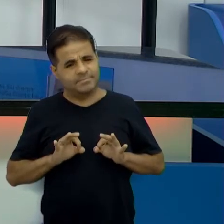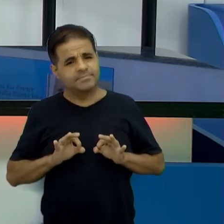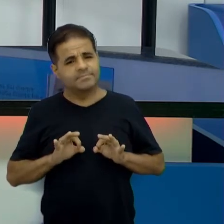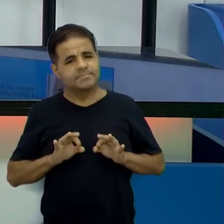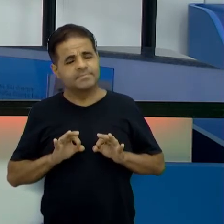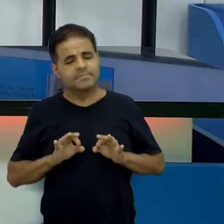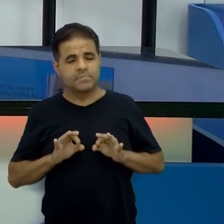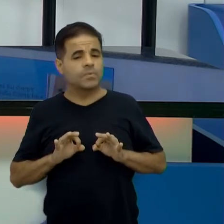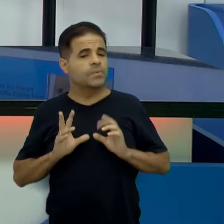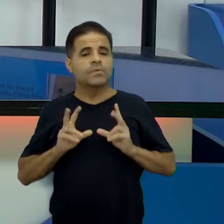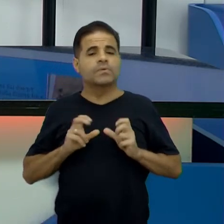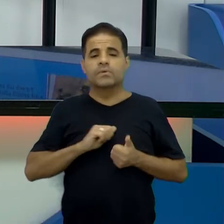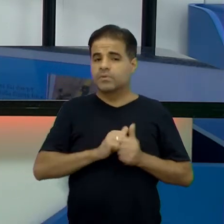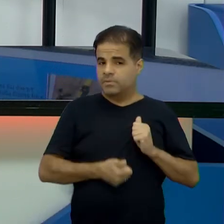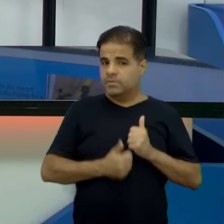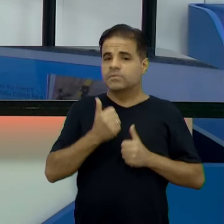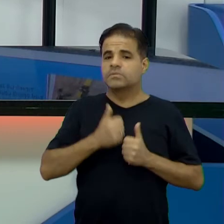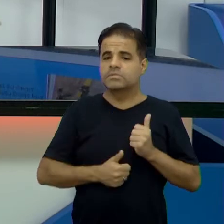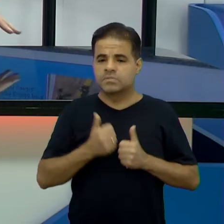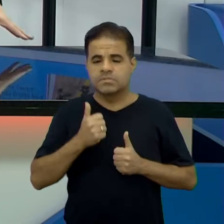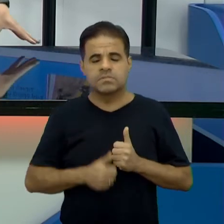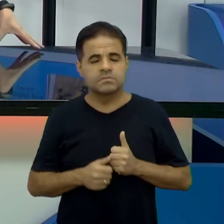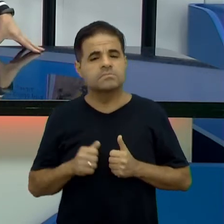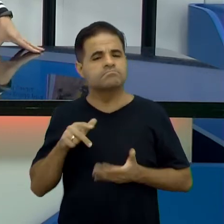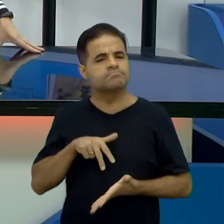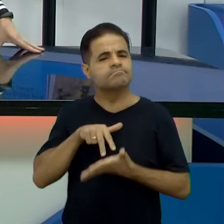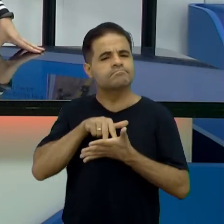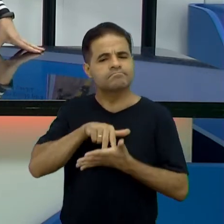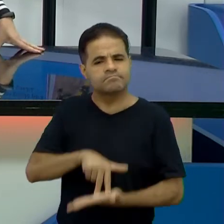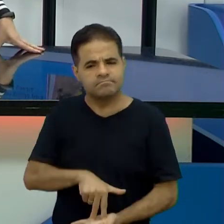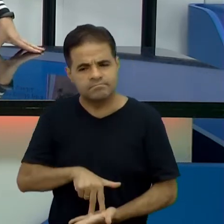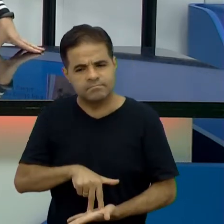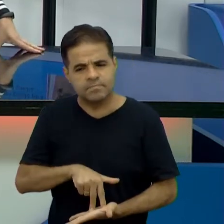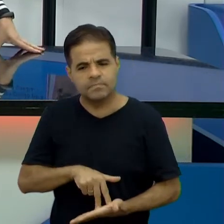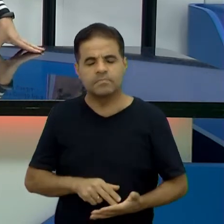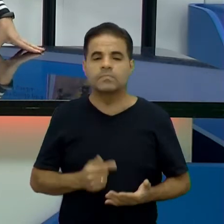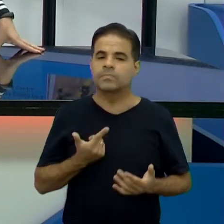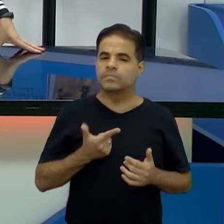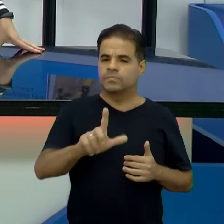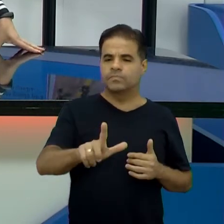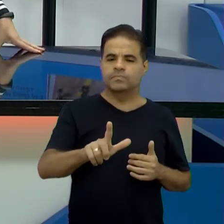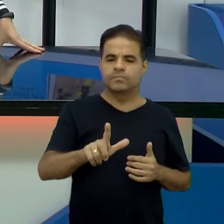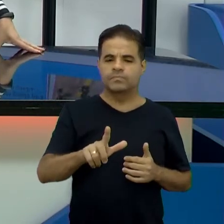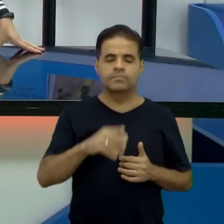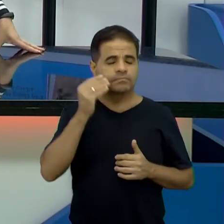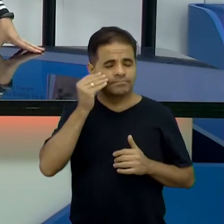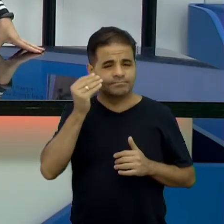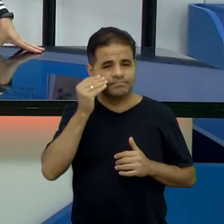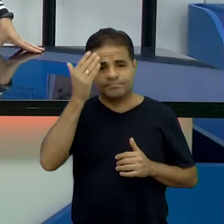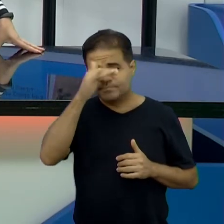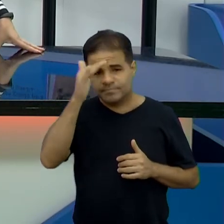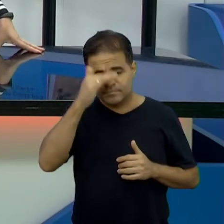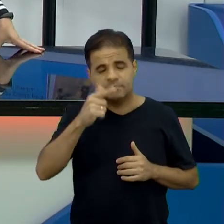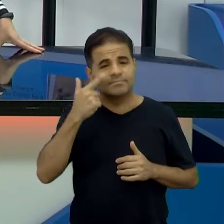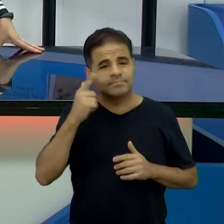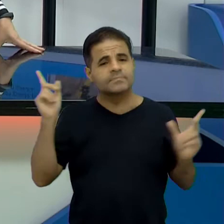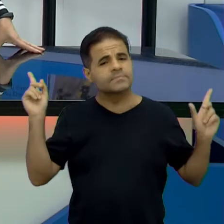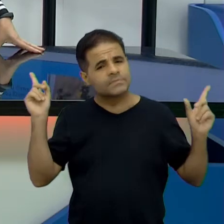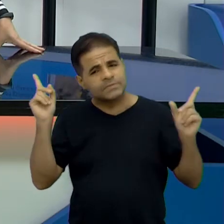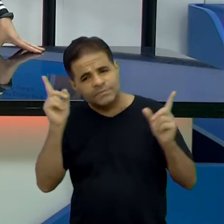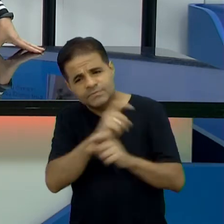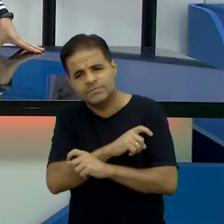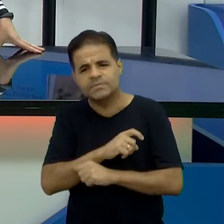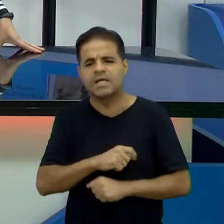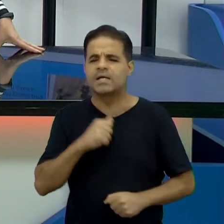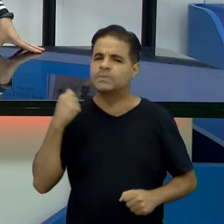tirar a questão esportiva também, né, você se colocar no lugar do outro, entender as dificuldades,